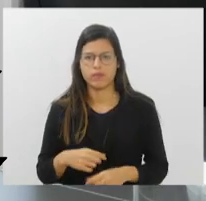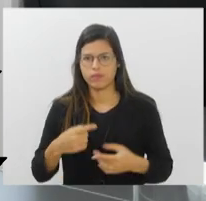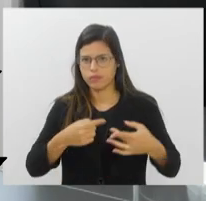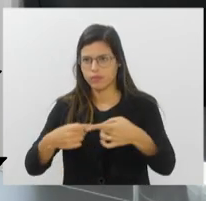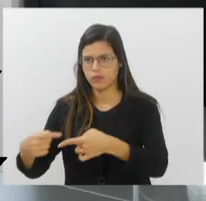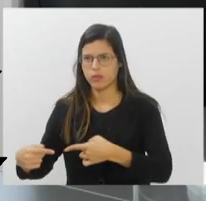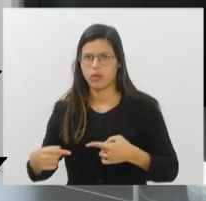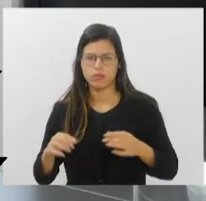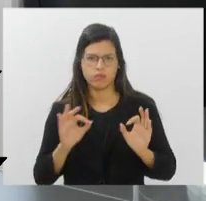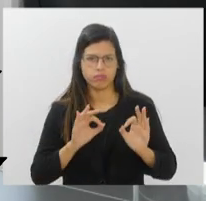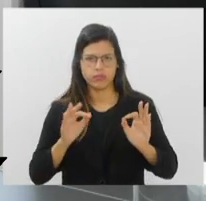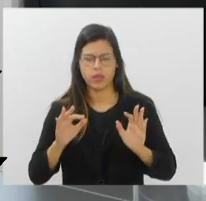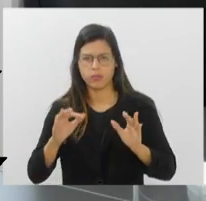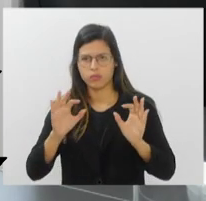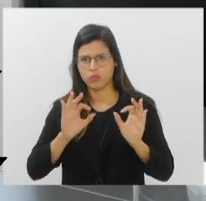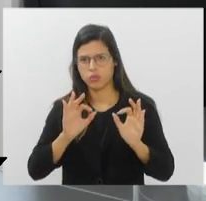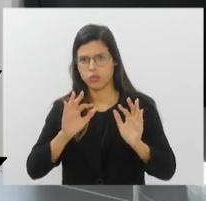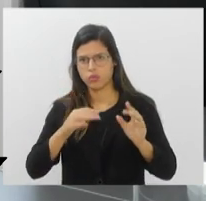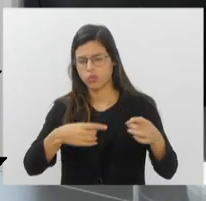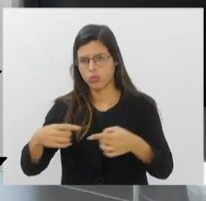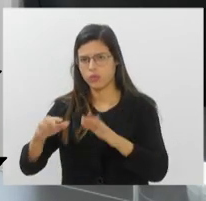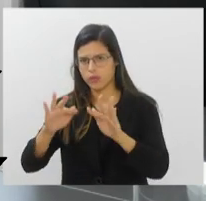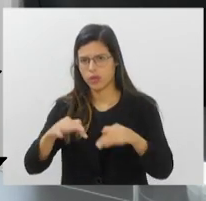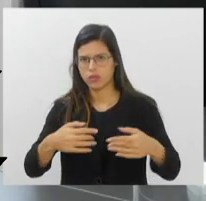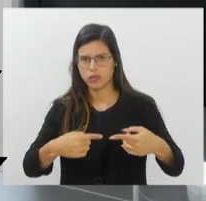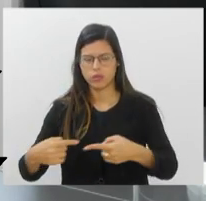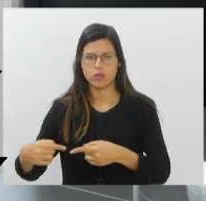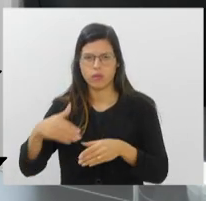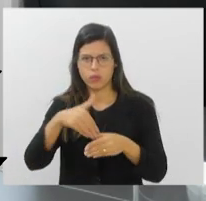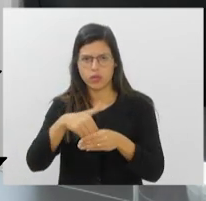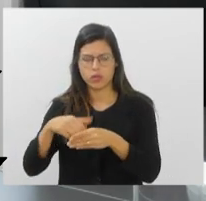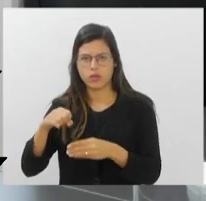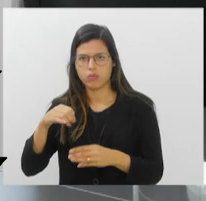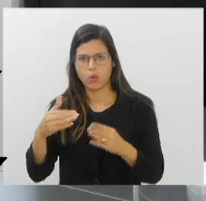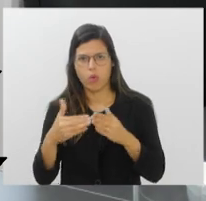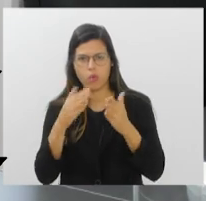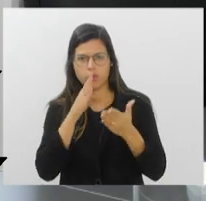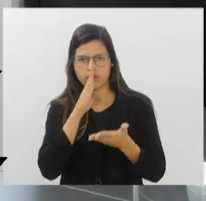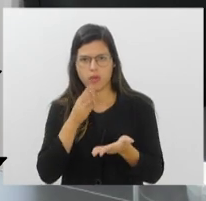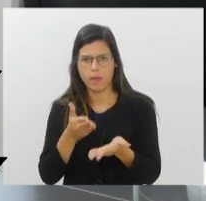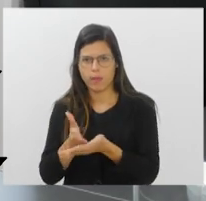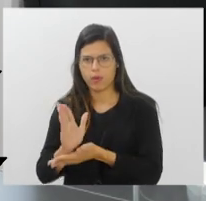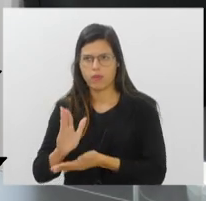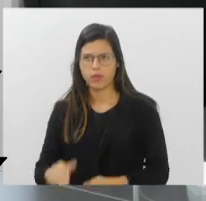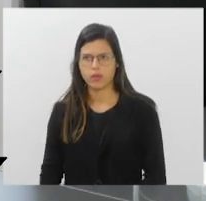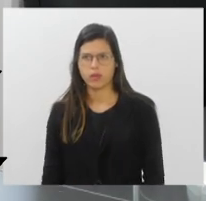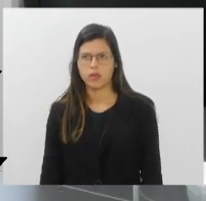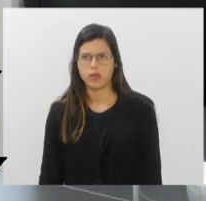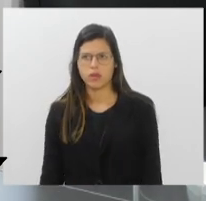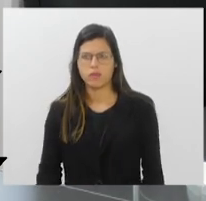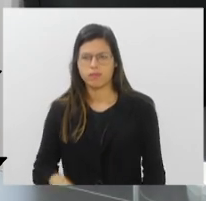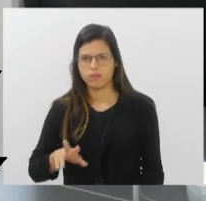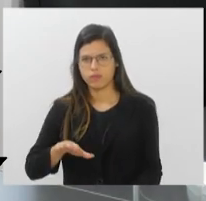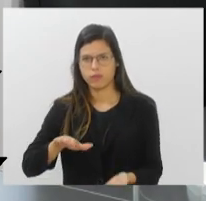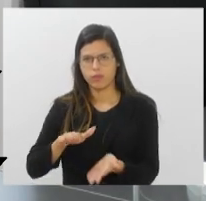Não havendo quem queira discutir, encerrada a discussão, em votação, os senhores que aprovam permaneçam como estão, aprovado. Foi